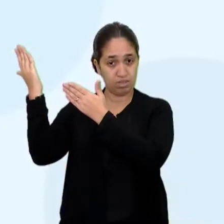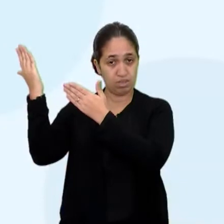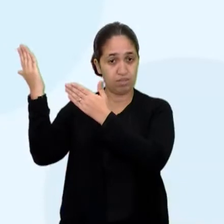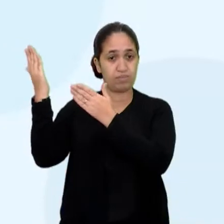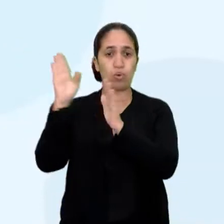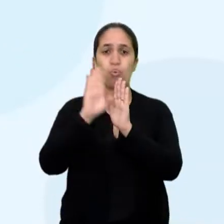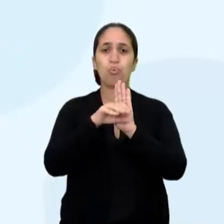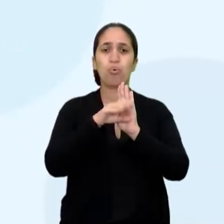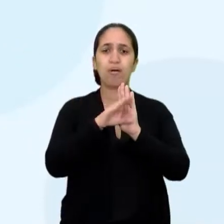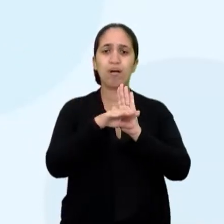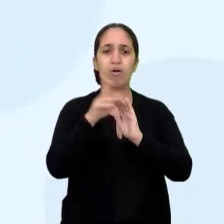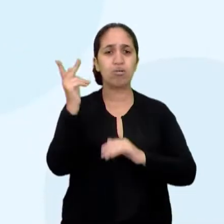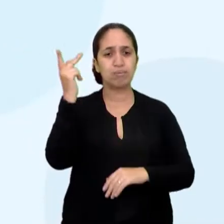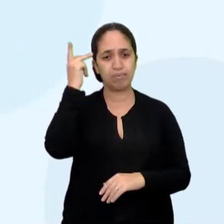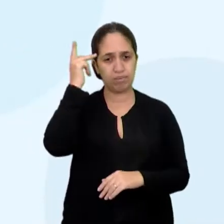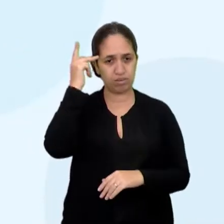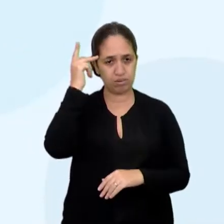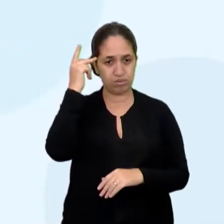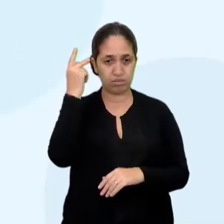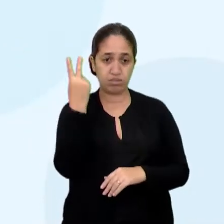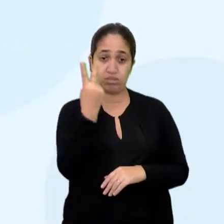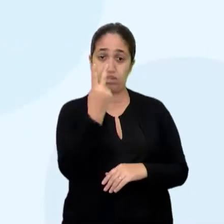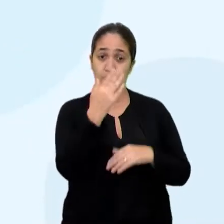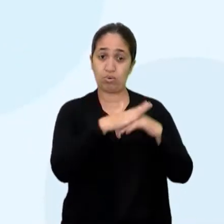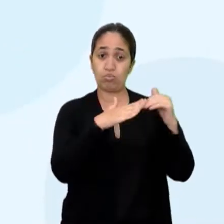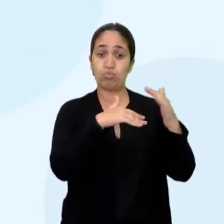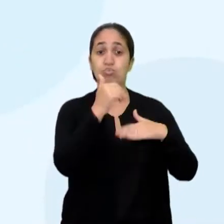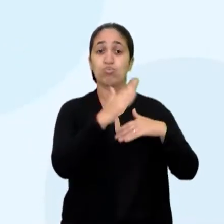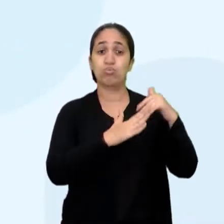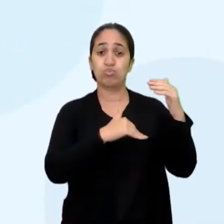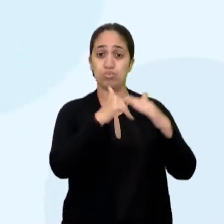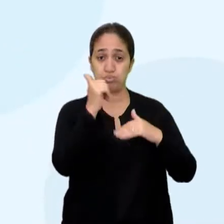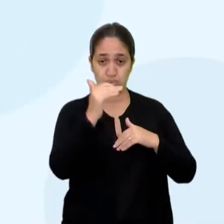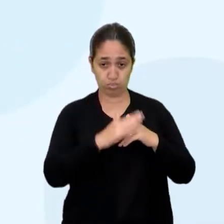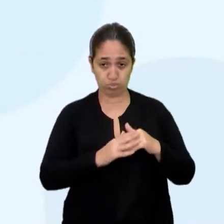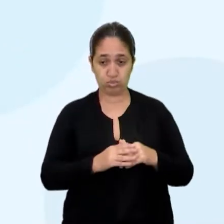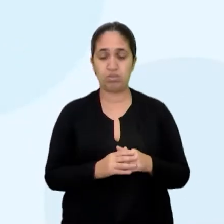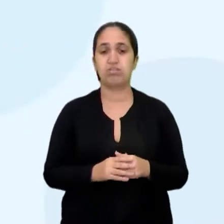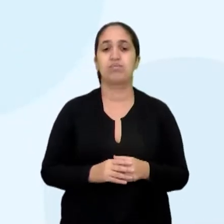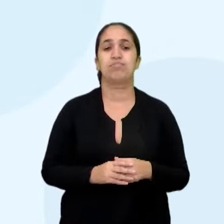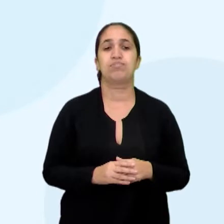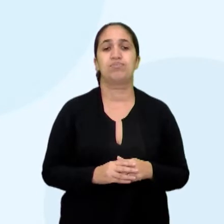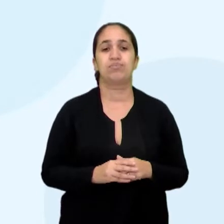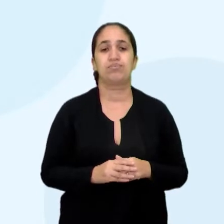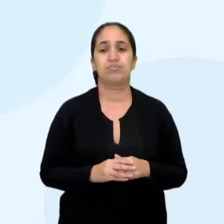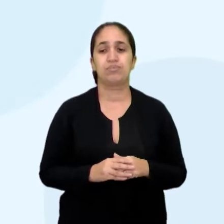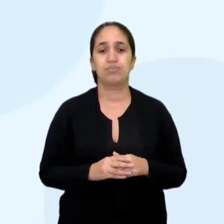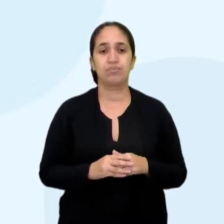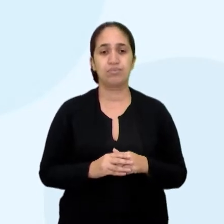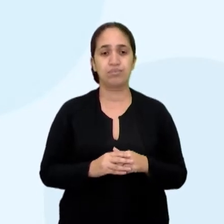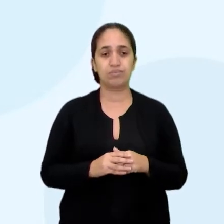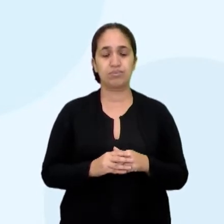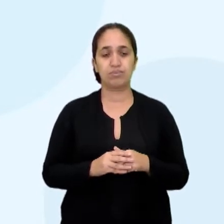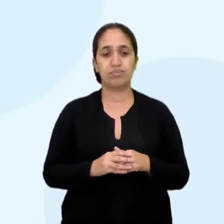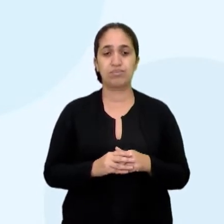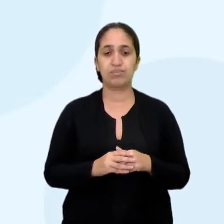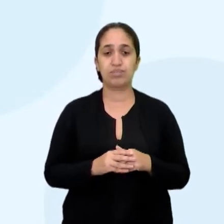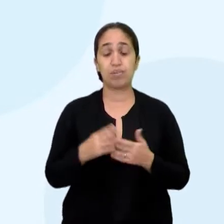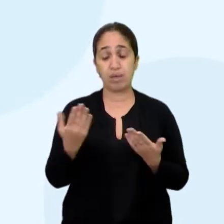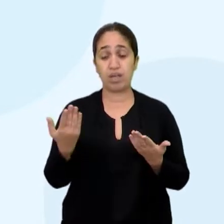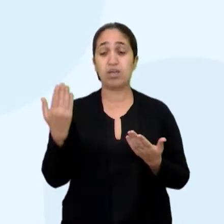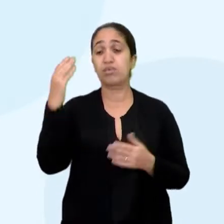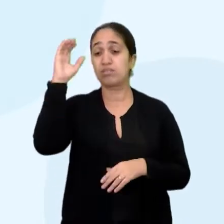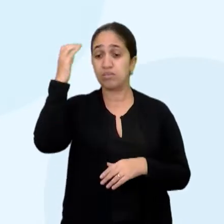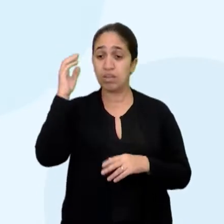currículo paulista. São duas habilidades, né, em cima deste componente, habilidades aí também de ciências